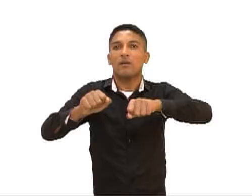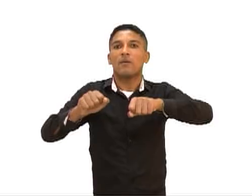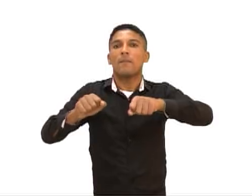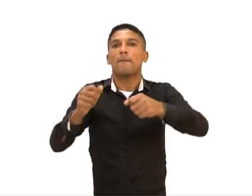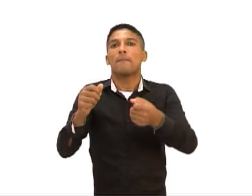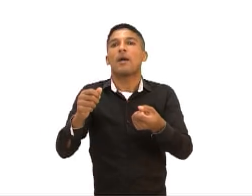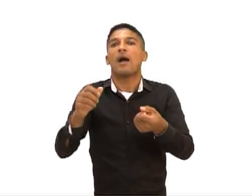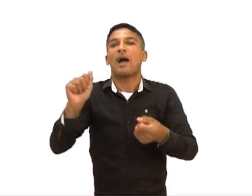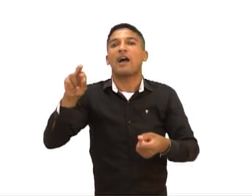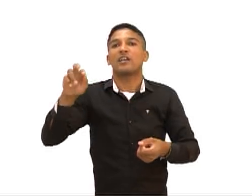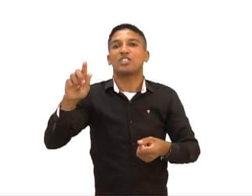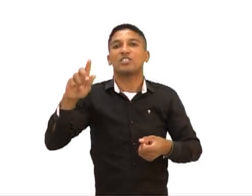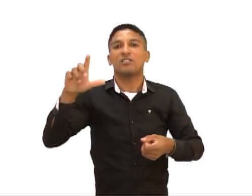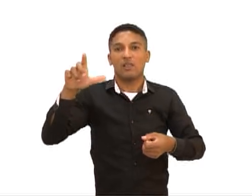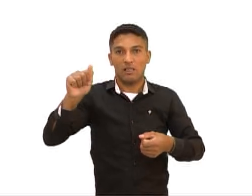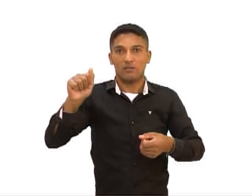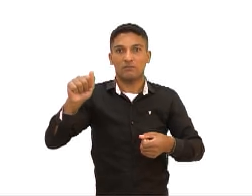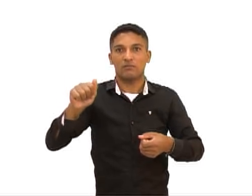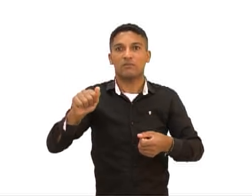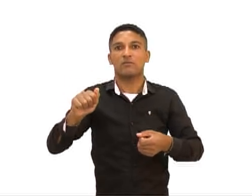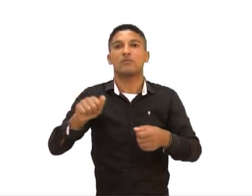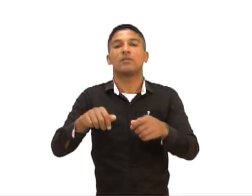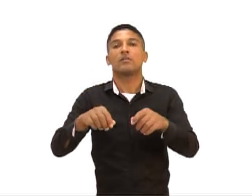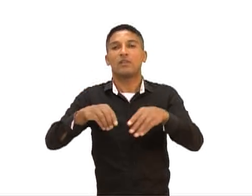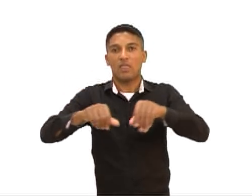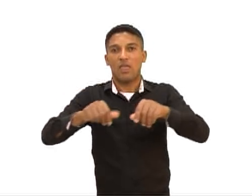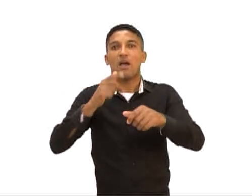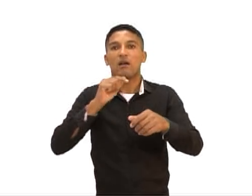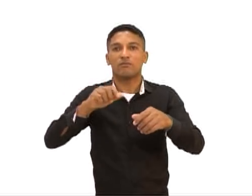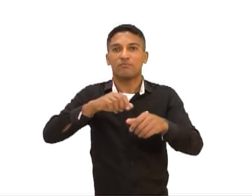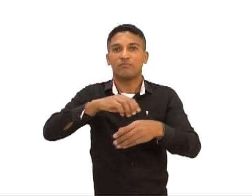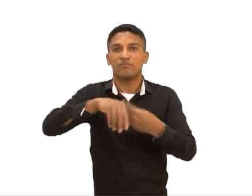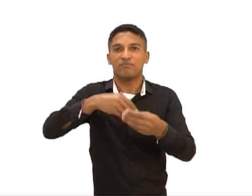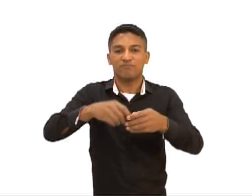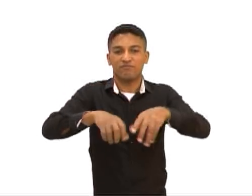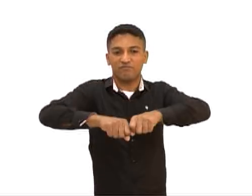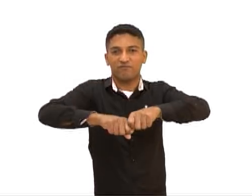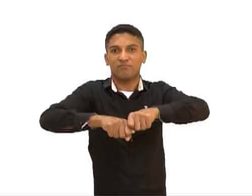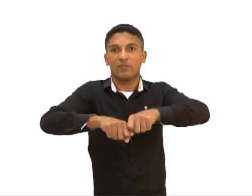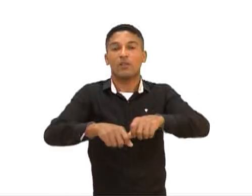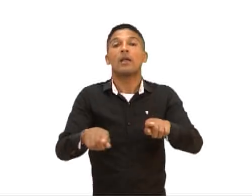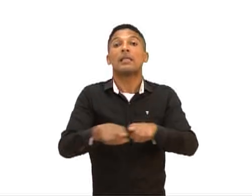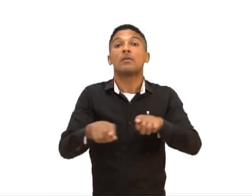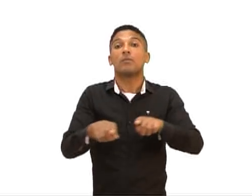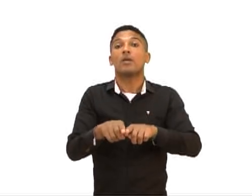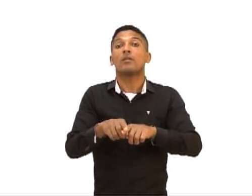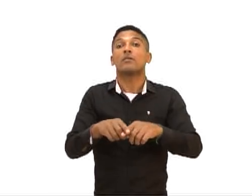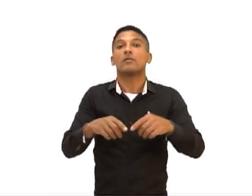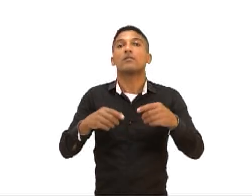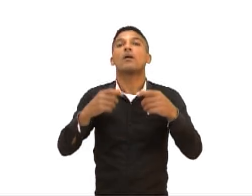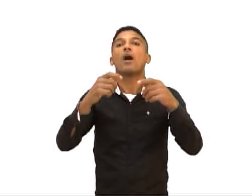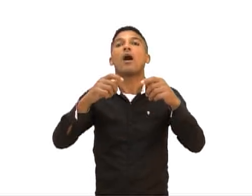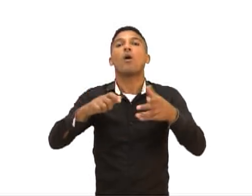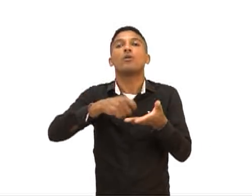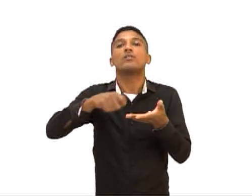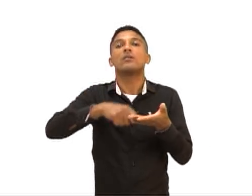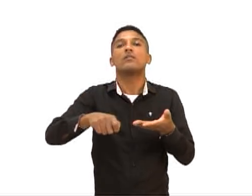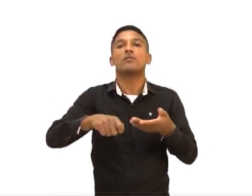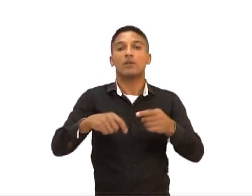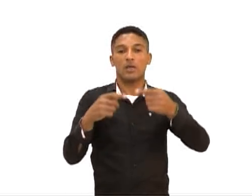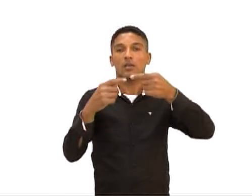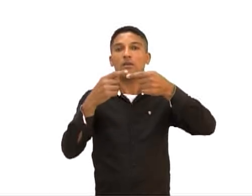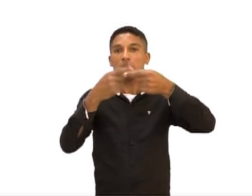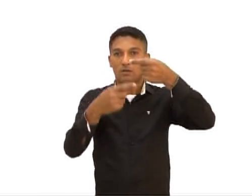papiro fáceis de transportar. A inovação seguinte foi o pergaminho, que em pouco tempo substituiu o